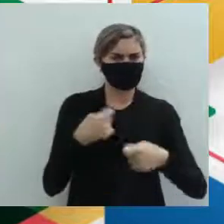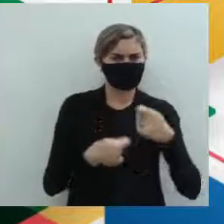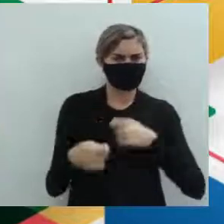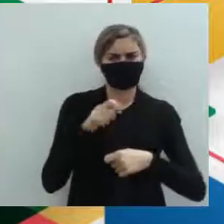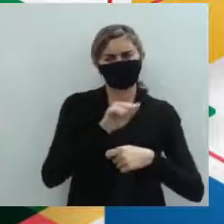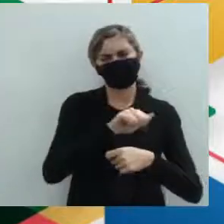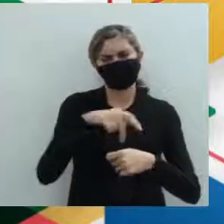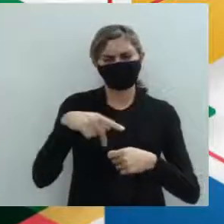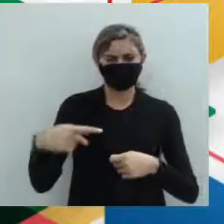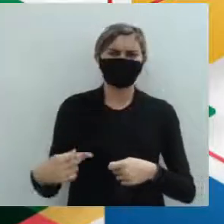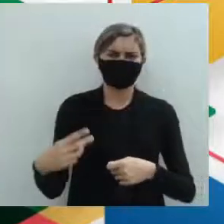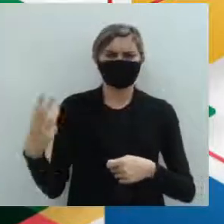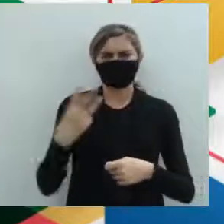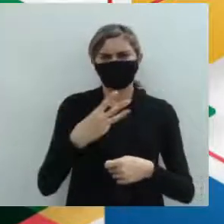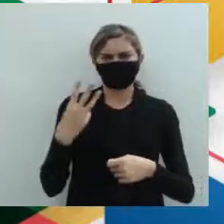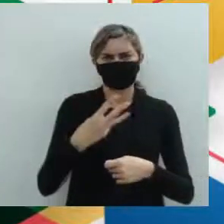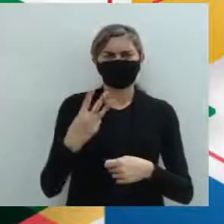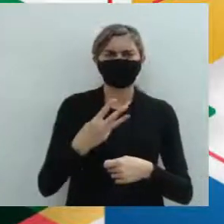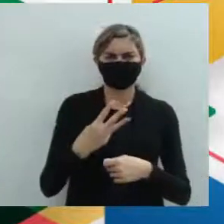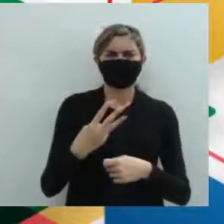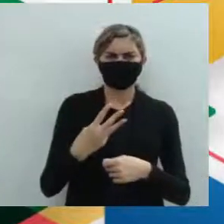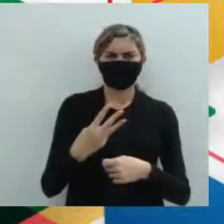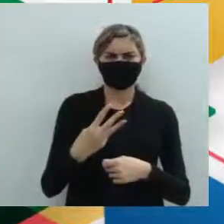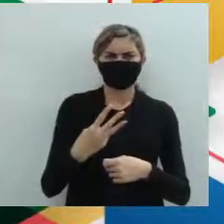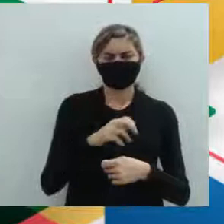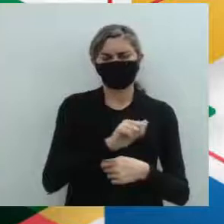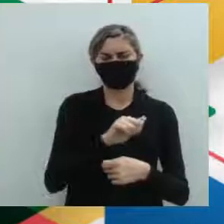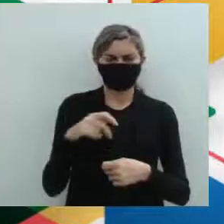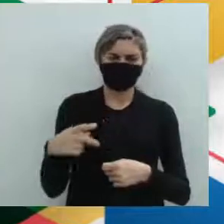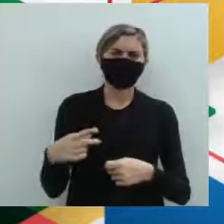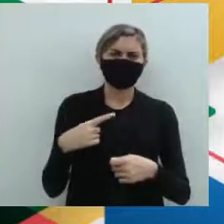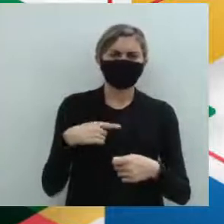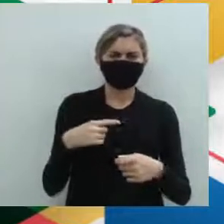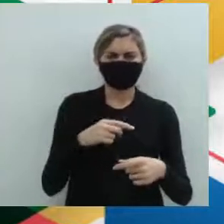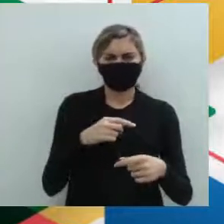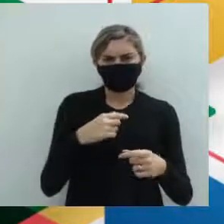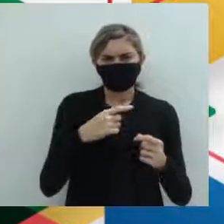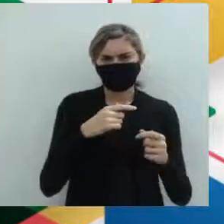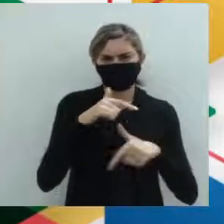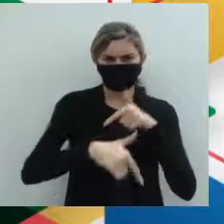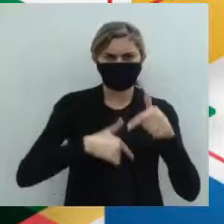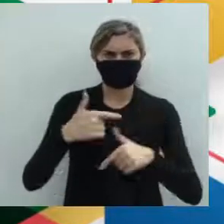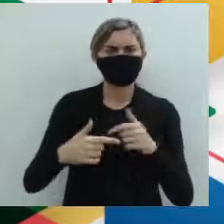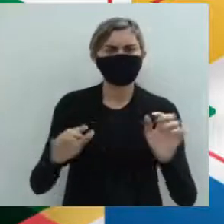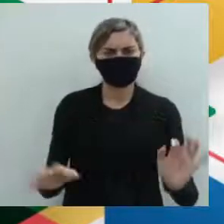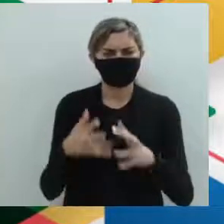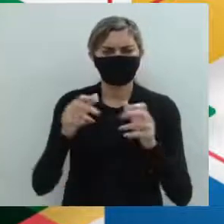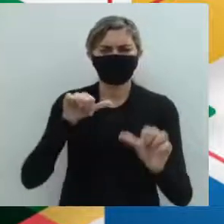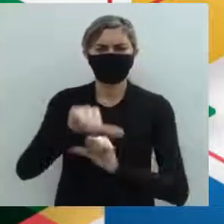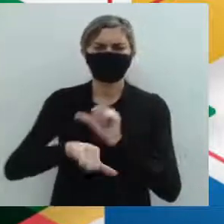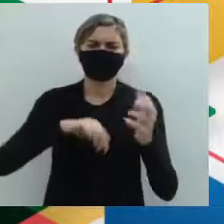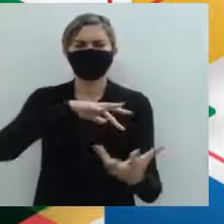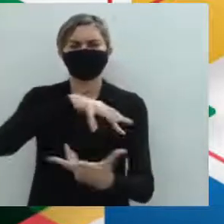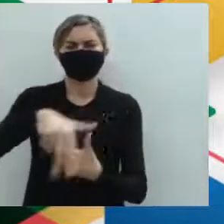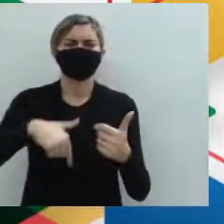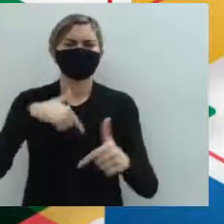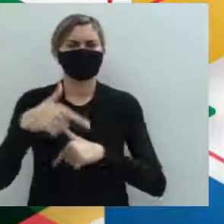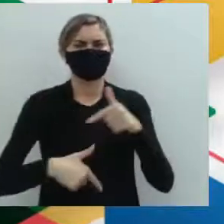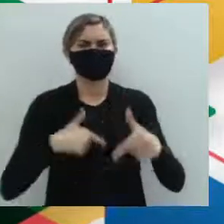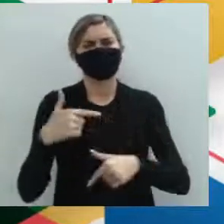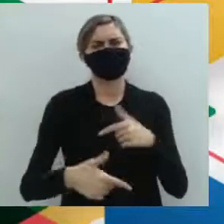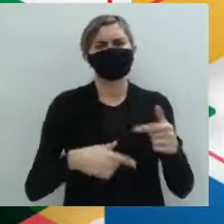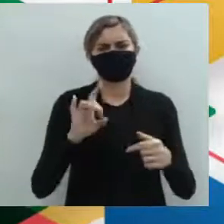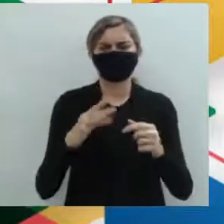aplicativos, que terceirizam a prestação de serviços, promove uma mudança no mundo do trabalho, uma vez